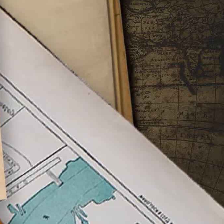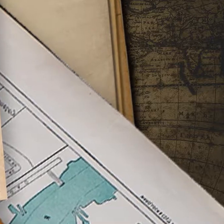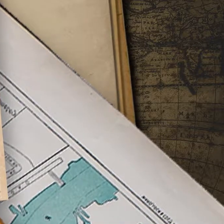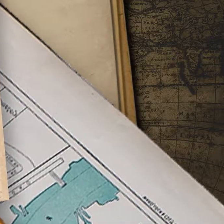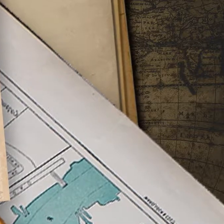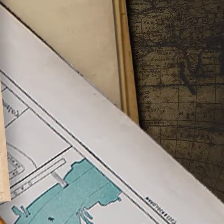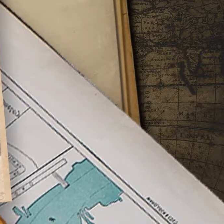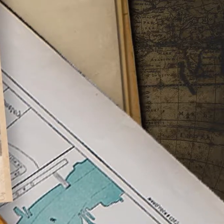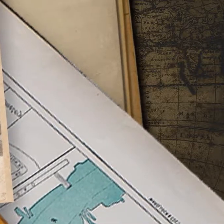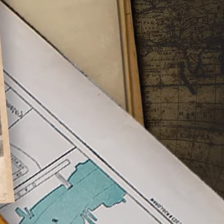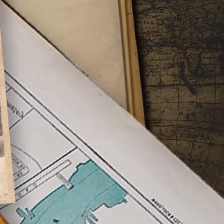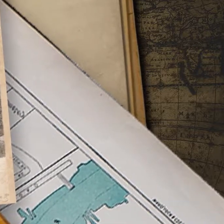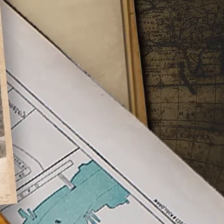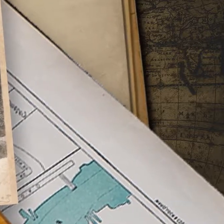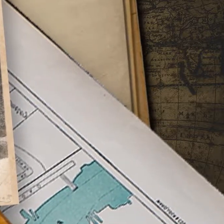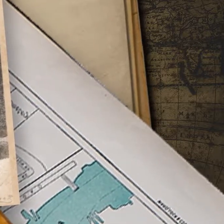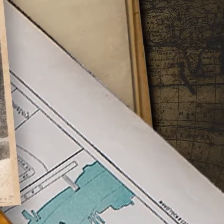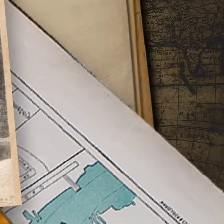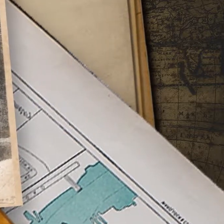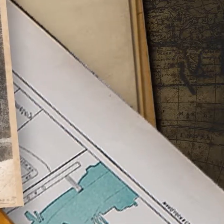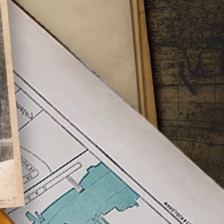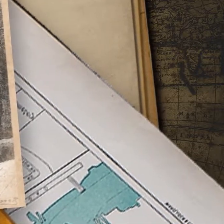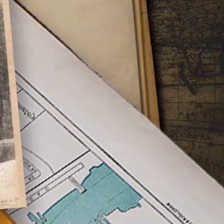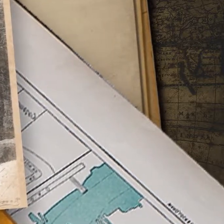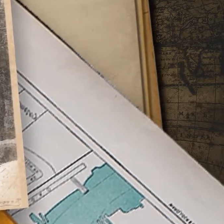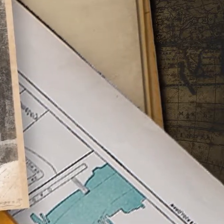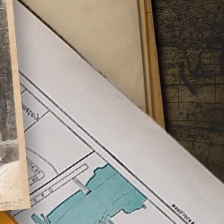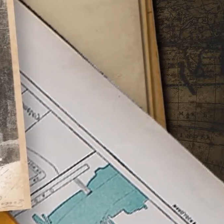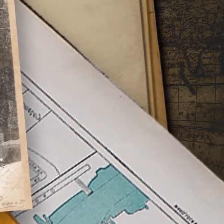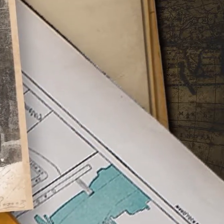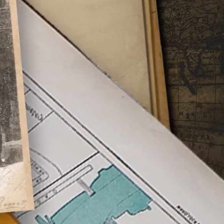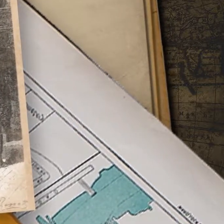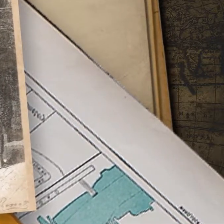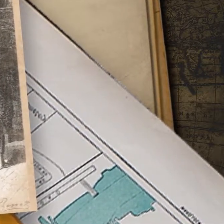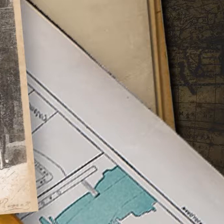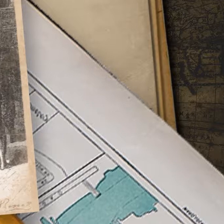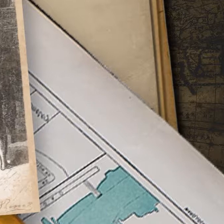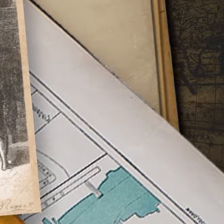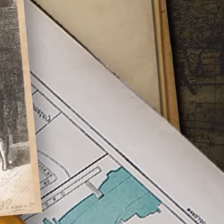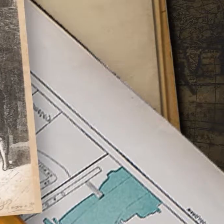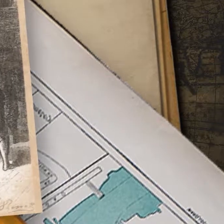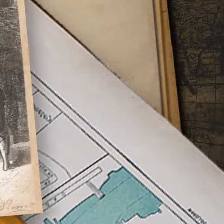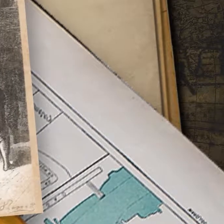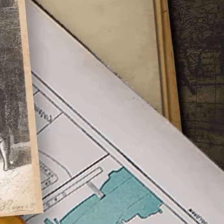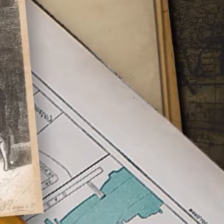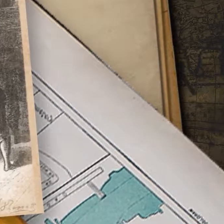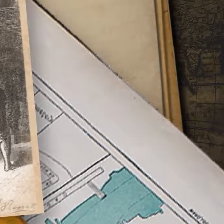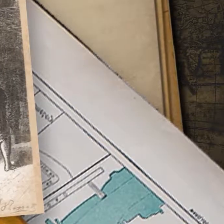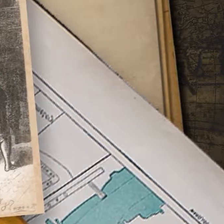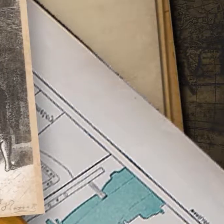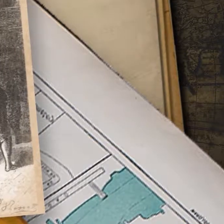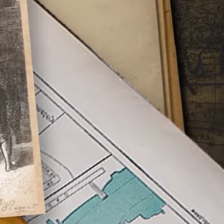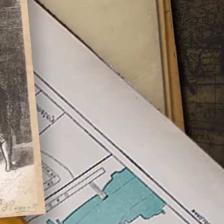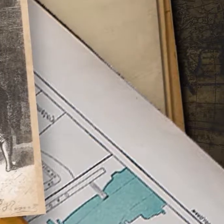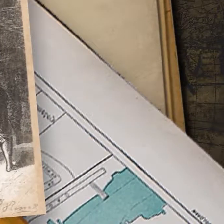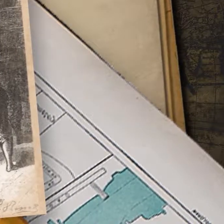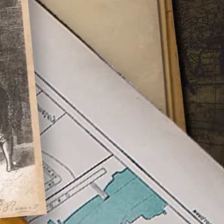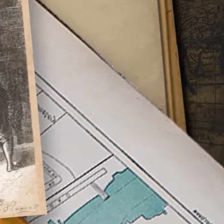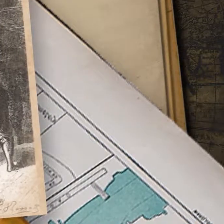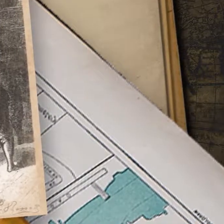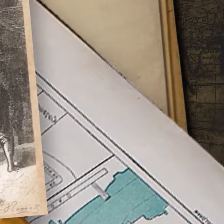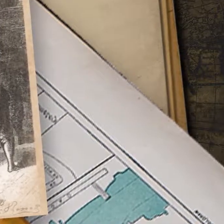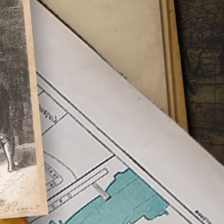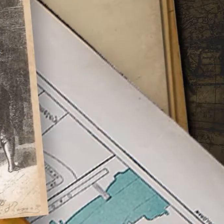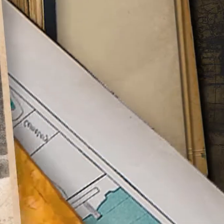Eles estão descalços e têm as calças arregaçadas. Pedaços grandes e pequenos de madeira estão espalhados pelo chão.